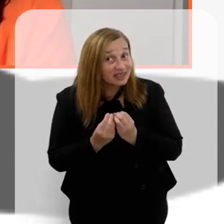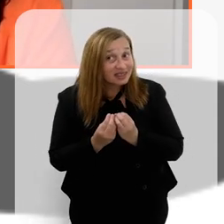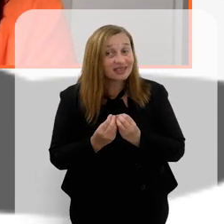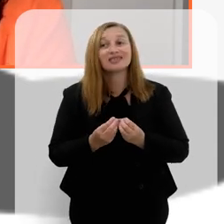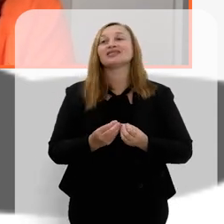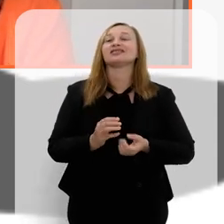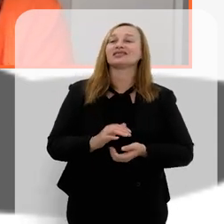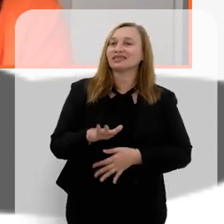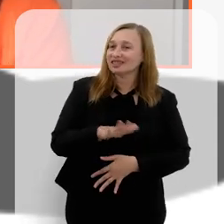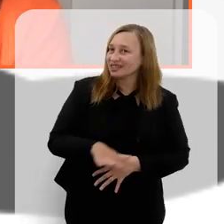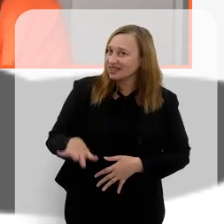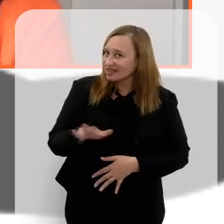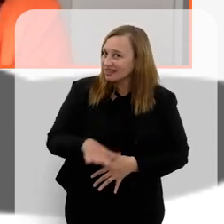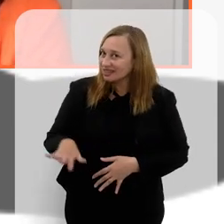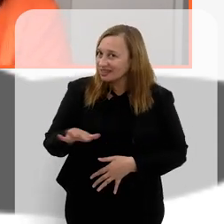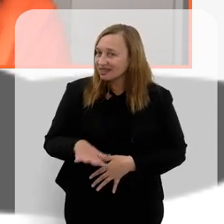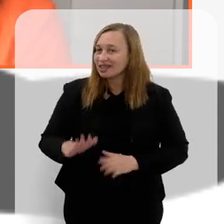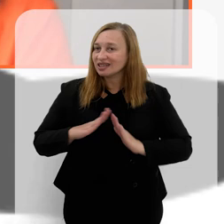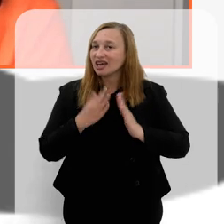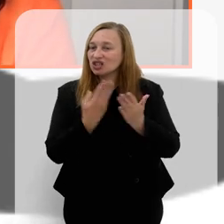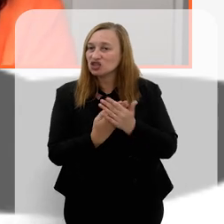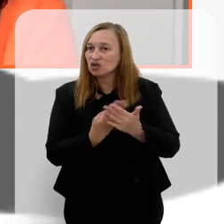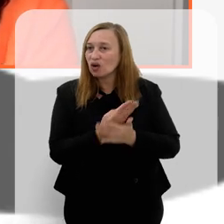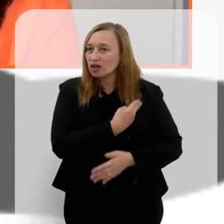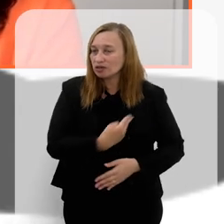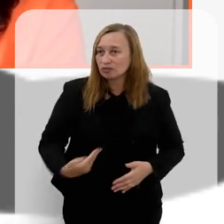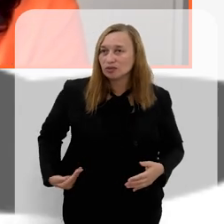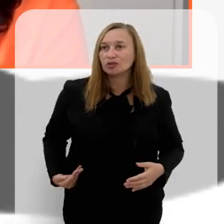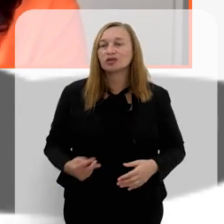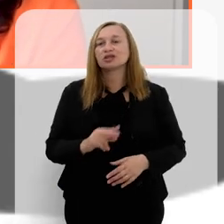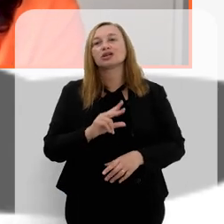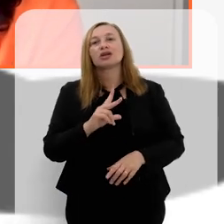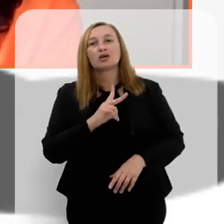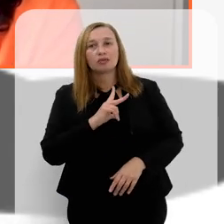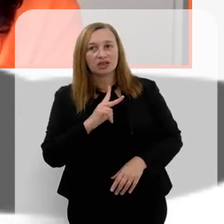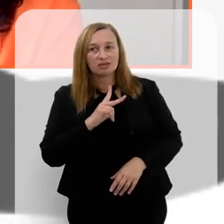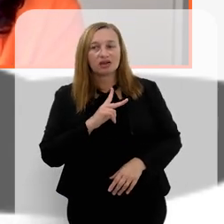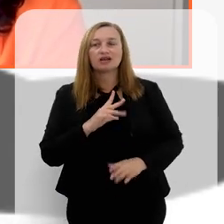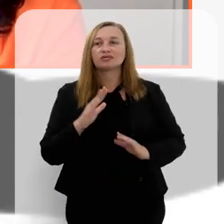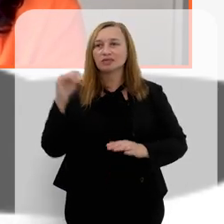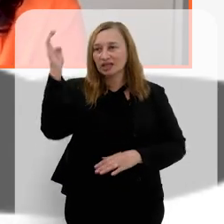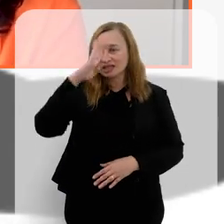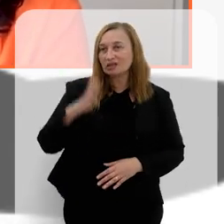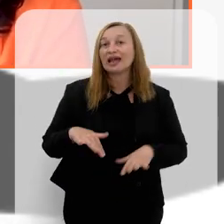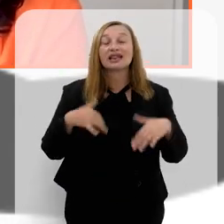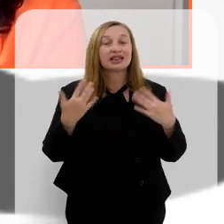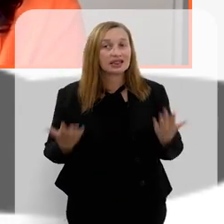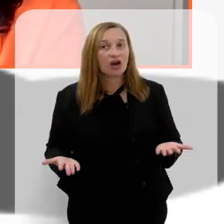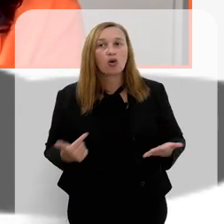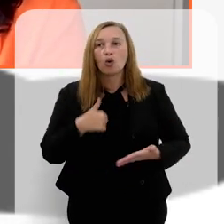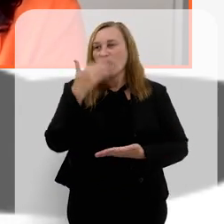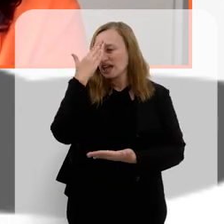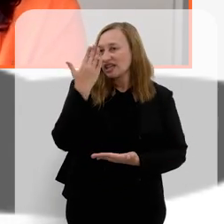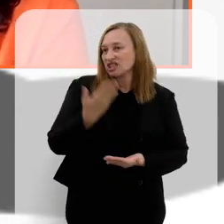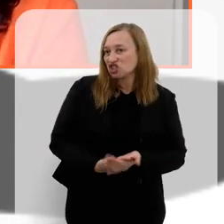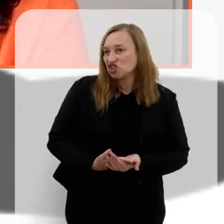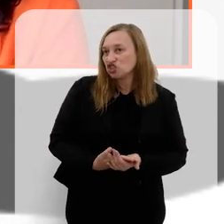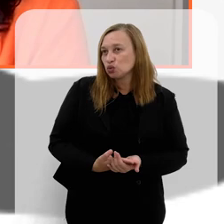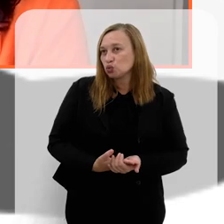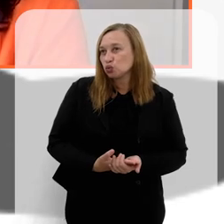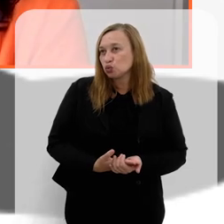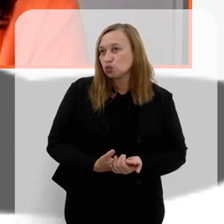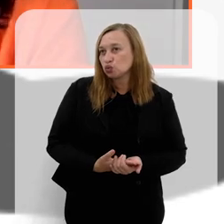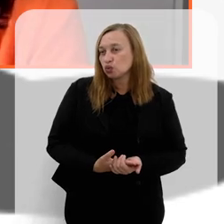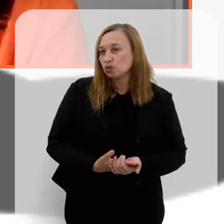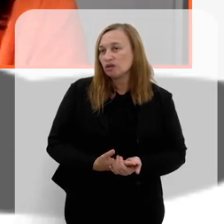as oficinas de filosofia nas escolas públicas e privadas do Brasil. Então, eu acredito que a